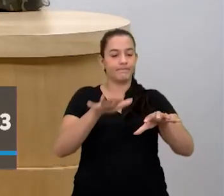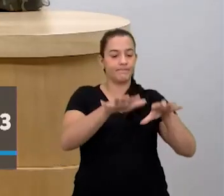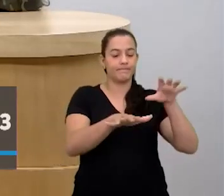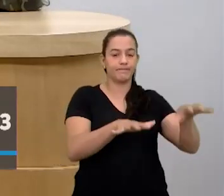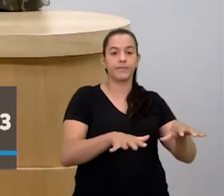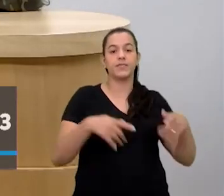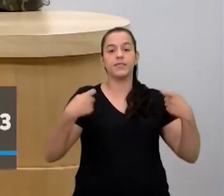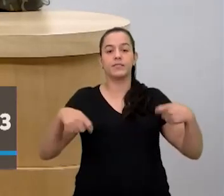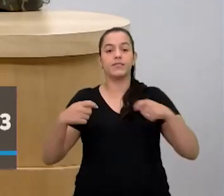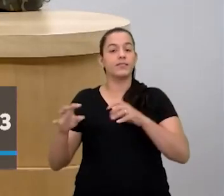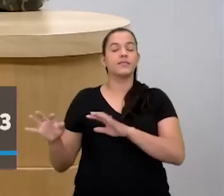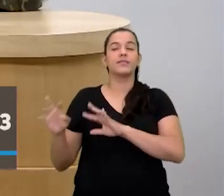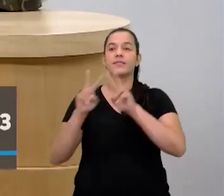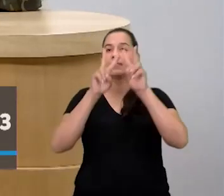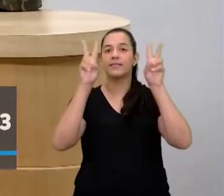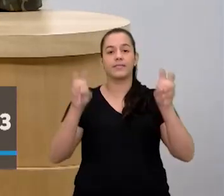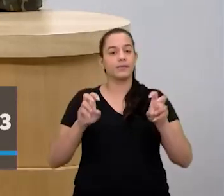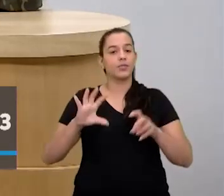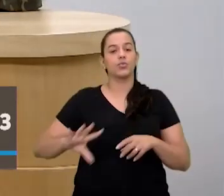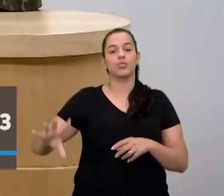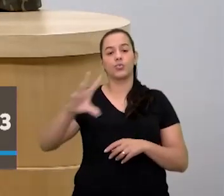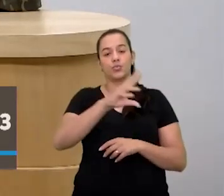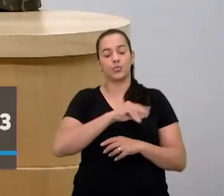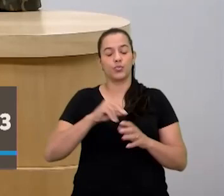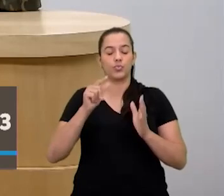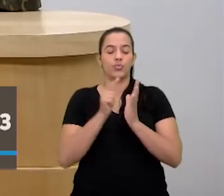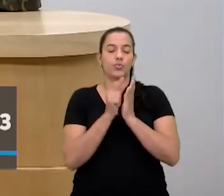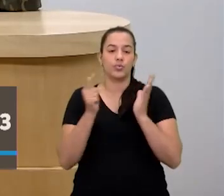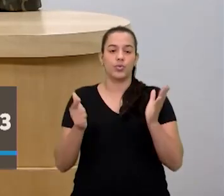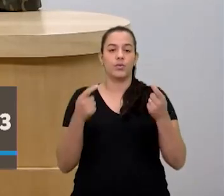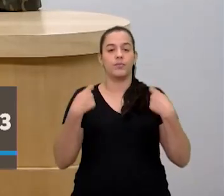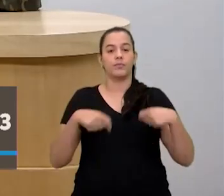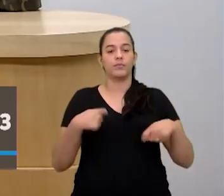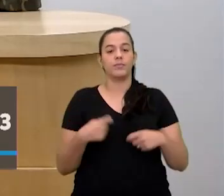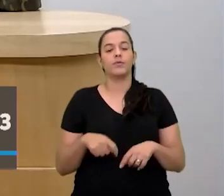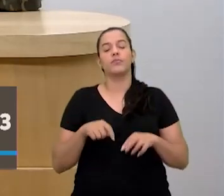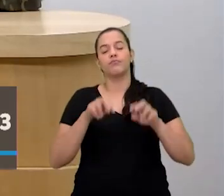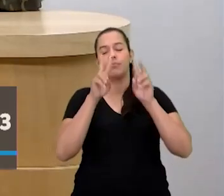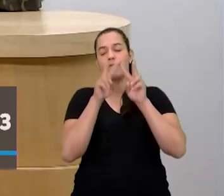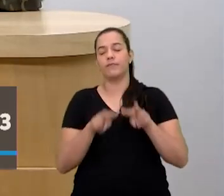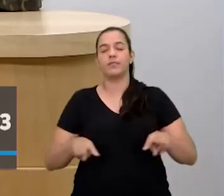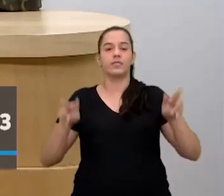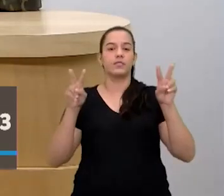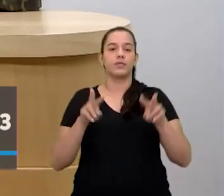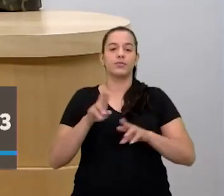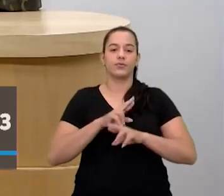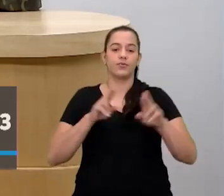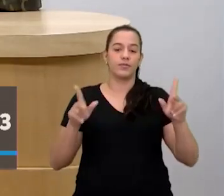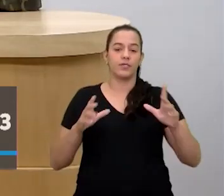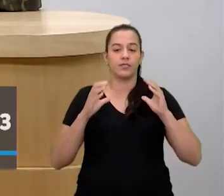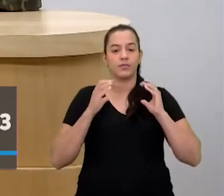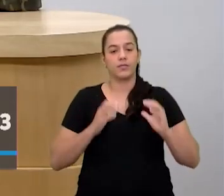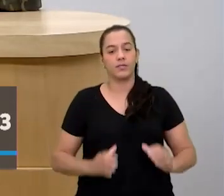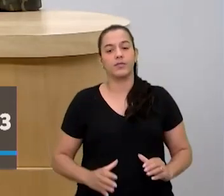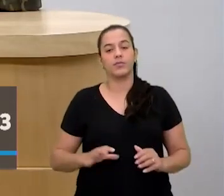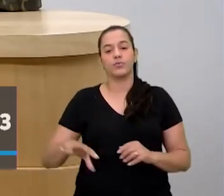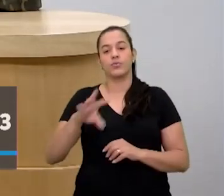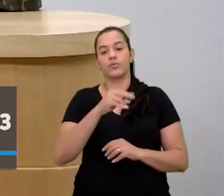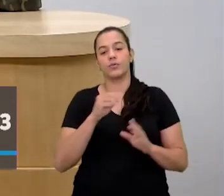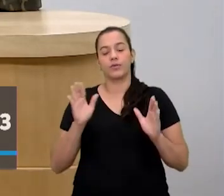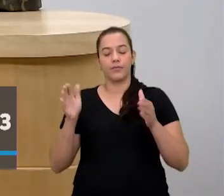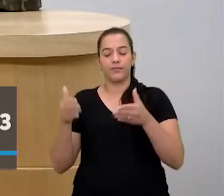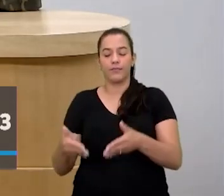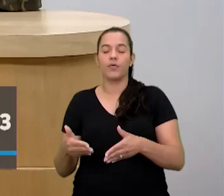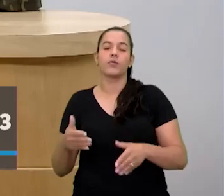estar permeando todo o debate do jornal, com a visão multicultural, uma visão cidadã, uma visão que preza pelo meio ambiente,